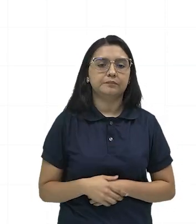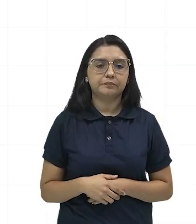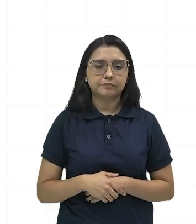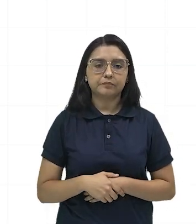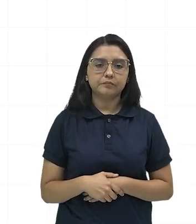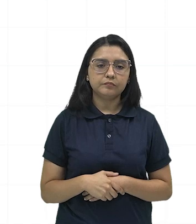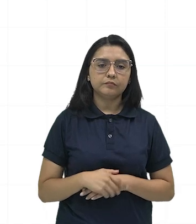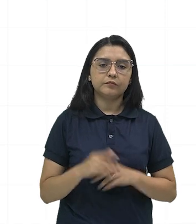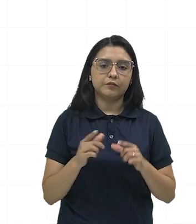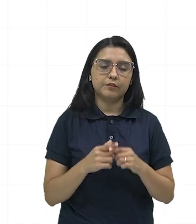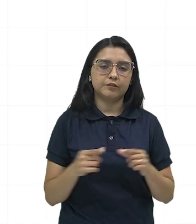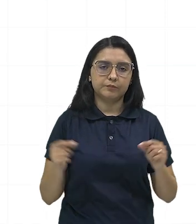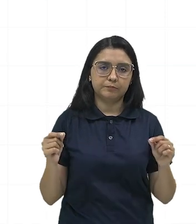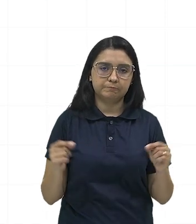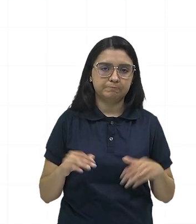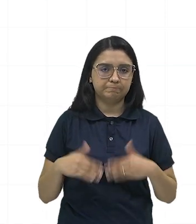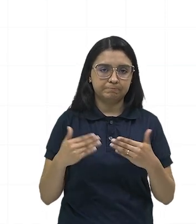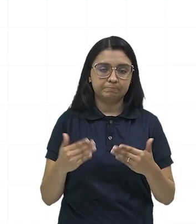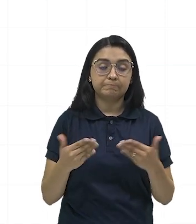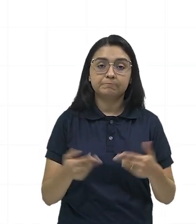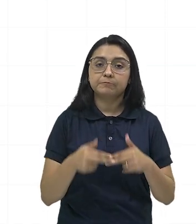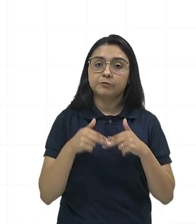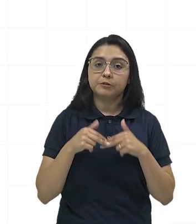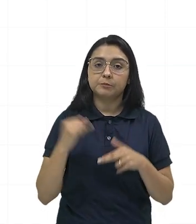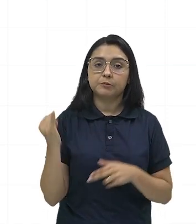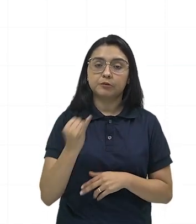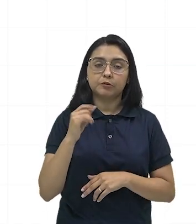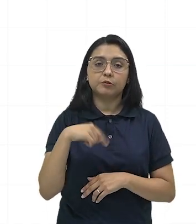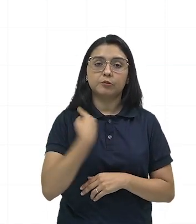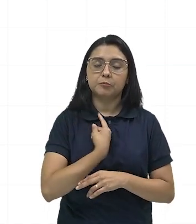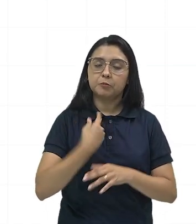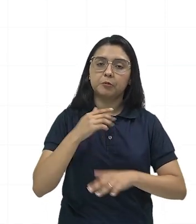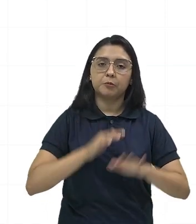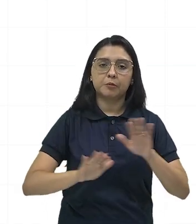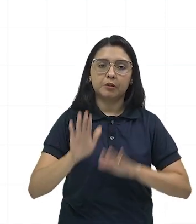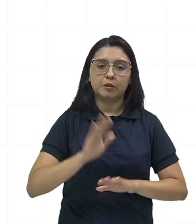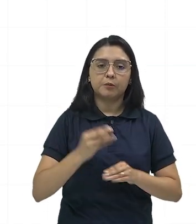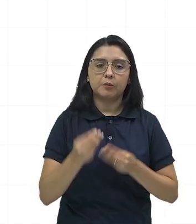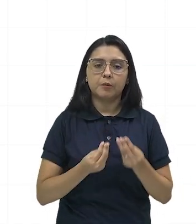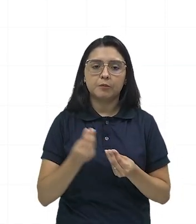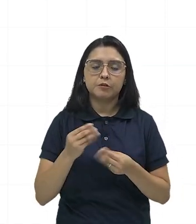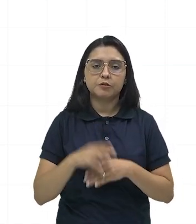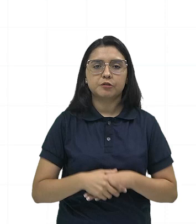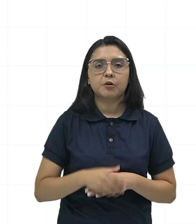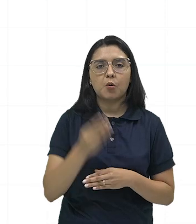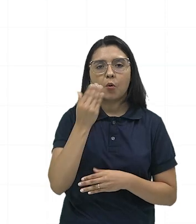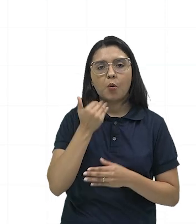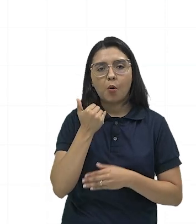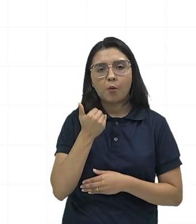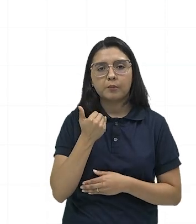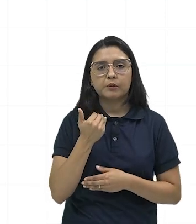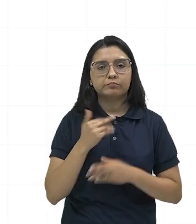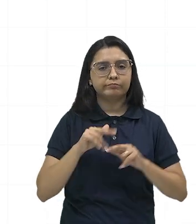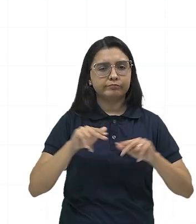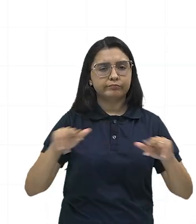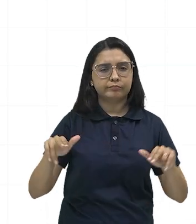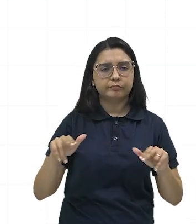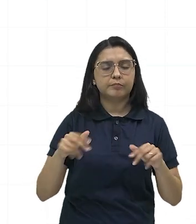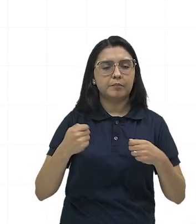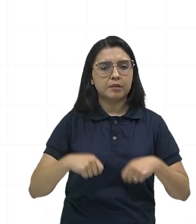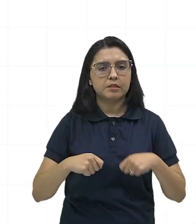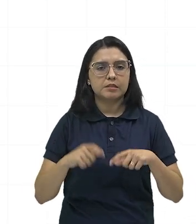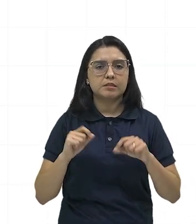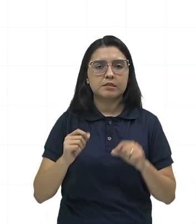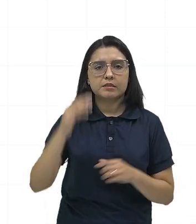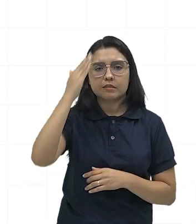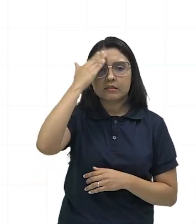desenvolver dentro dela. Então, por isso é importante a gente ter cuidado com a forma que a gente consome alguns alimentos, né, sempre ter o cuidado de